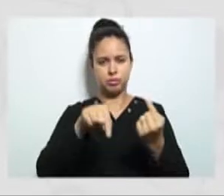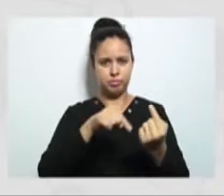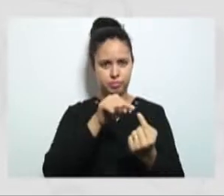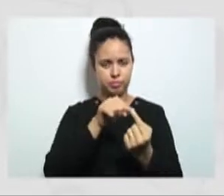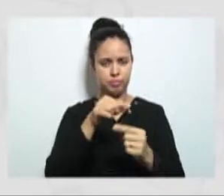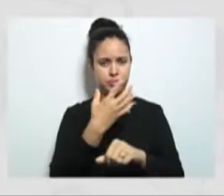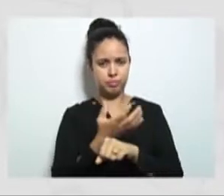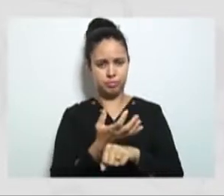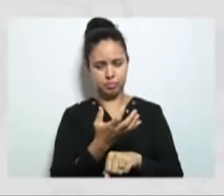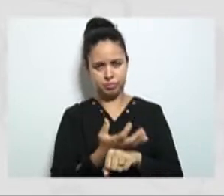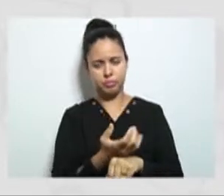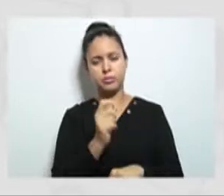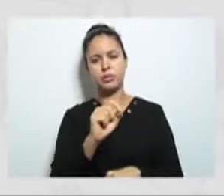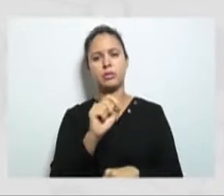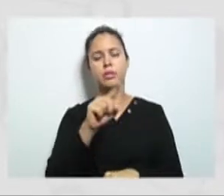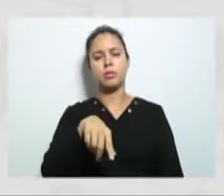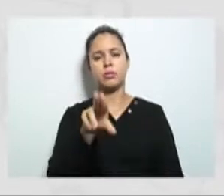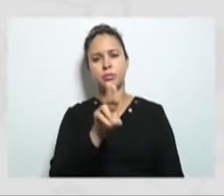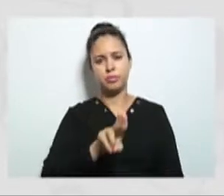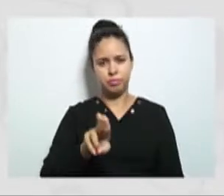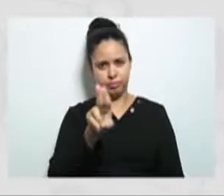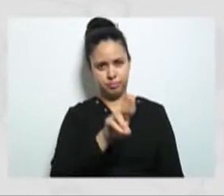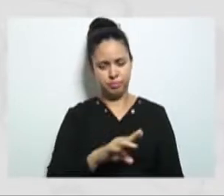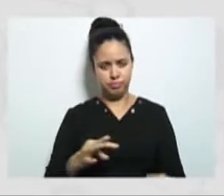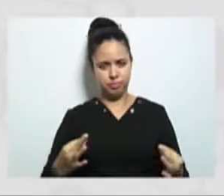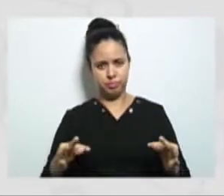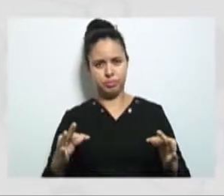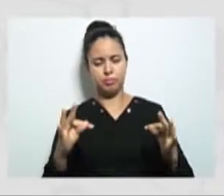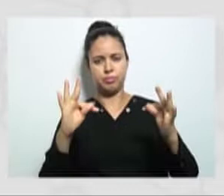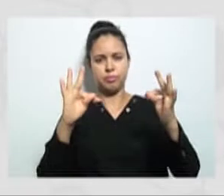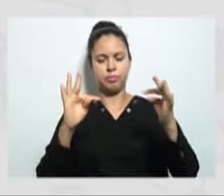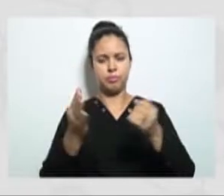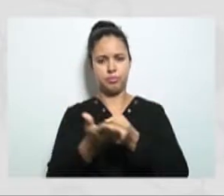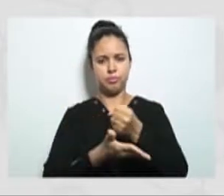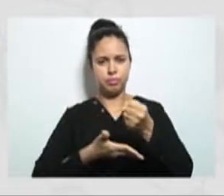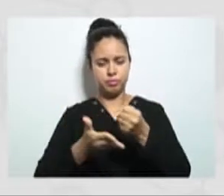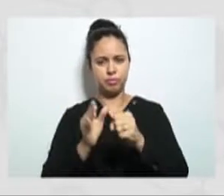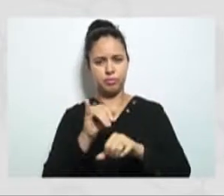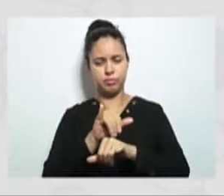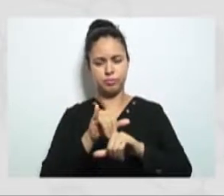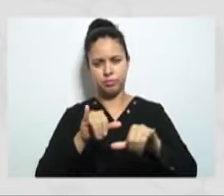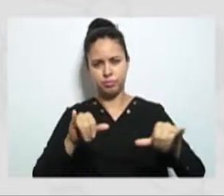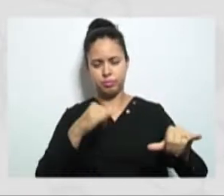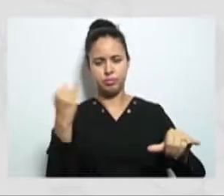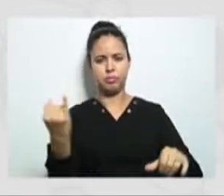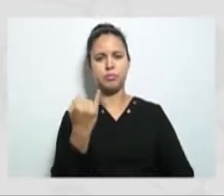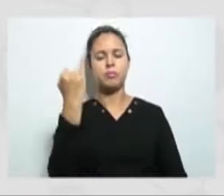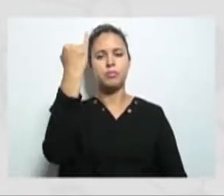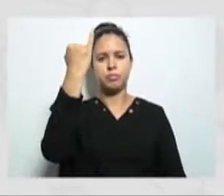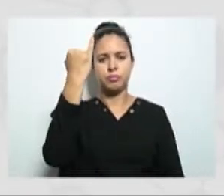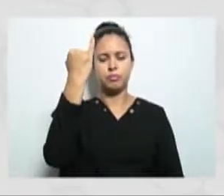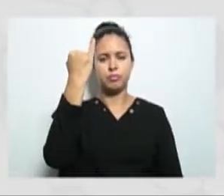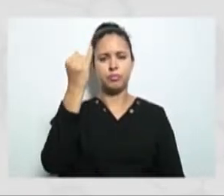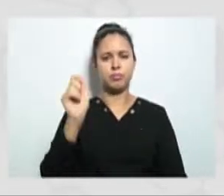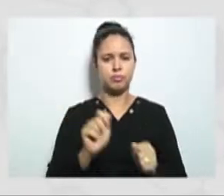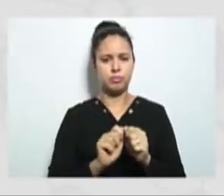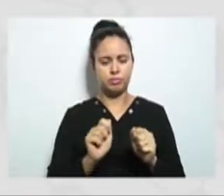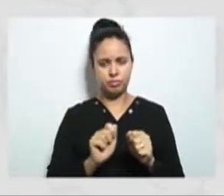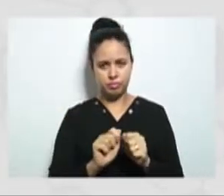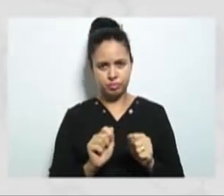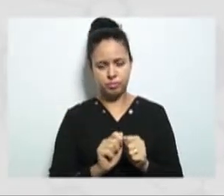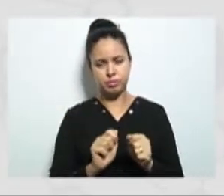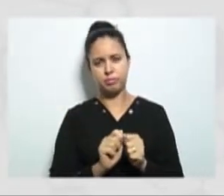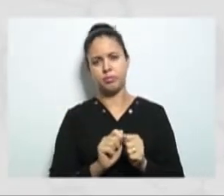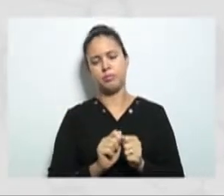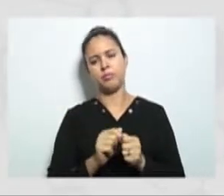disciplina. Utilizar as tecnologias básicas de informação fundamentais para potencializar a produtividade do trabalho